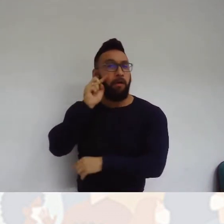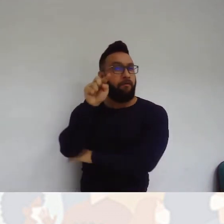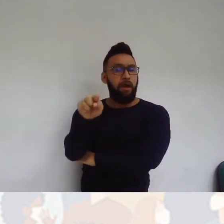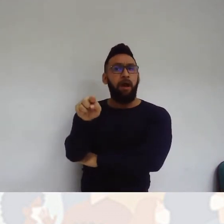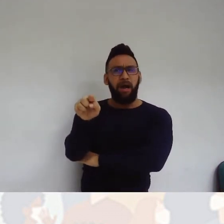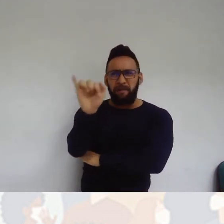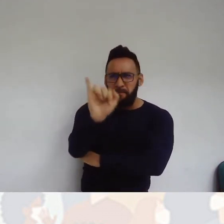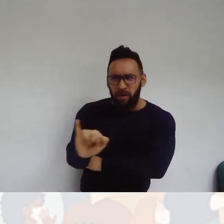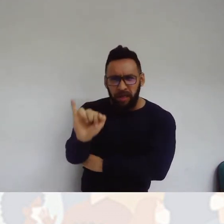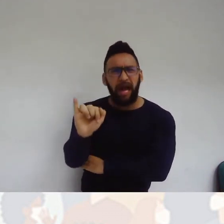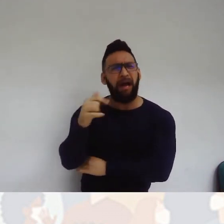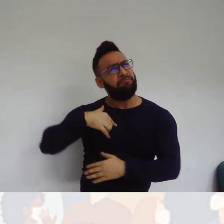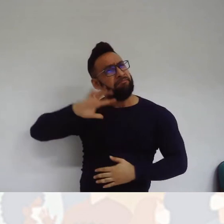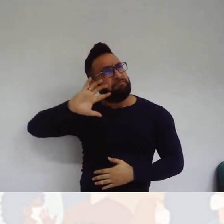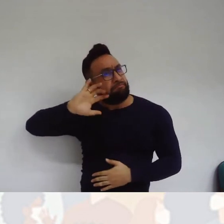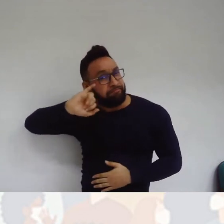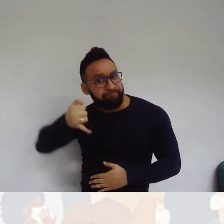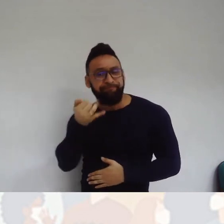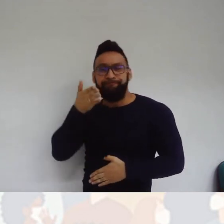que interessa,